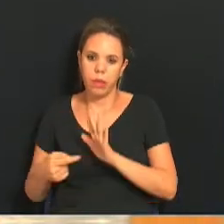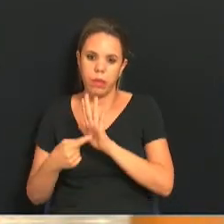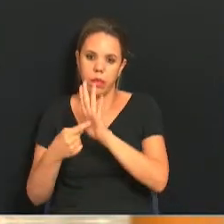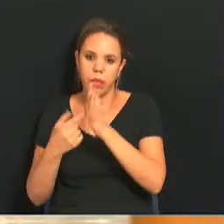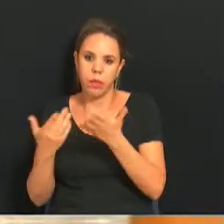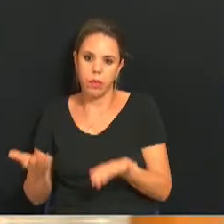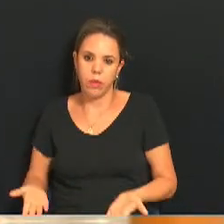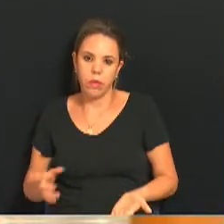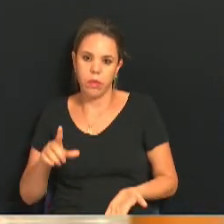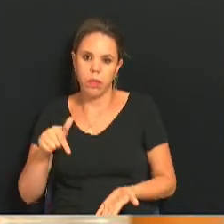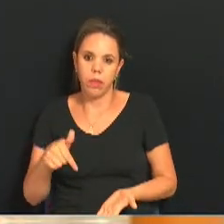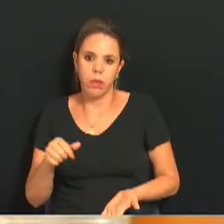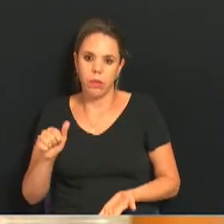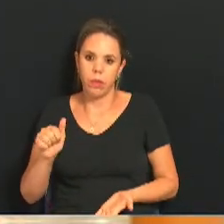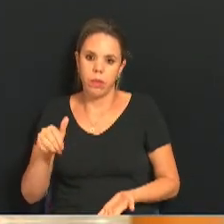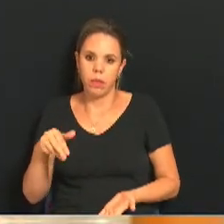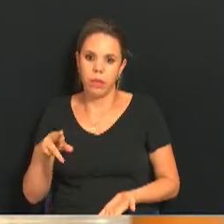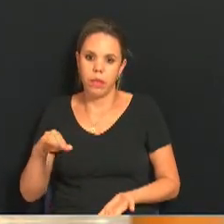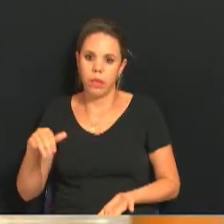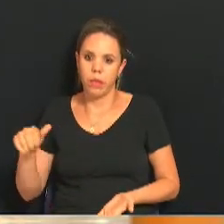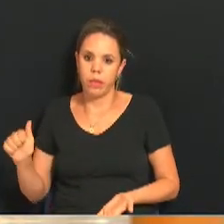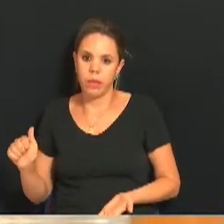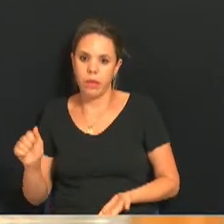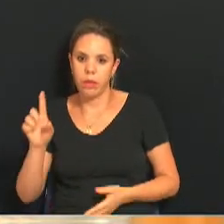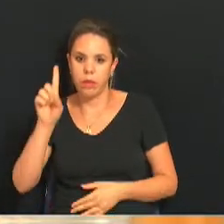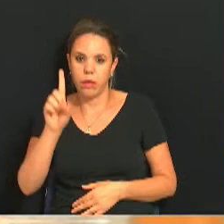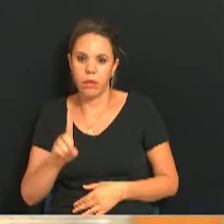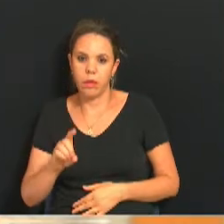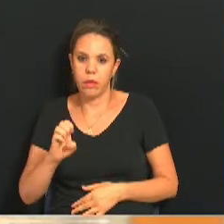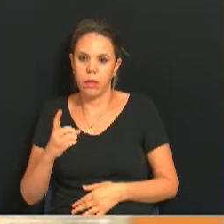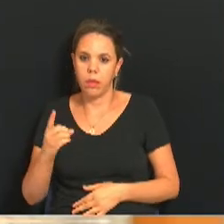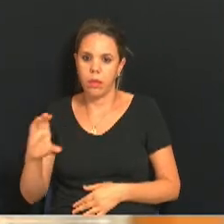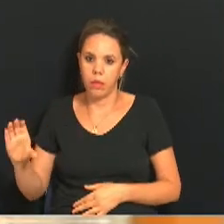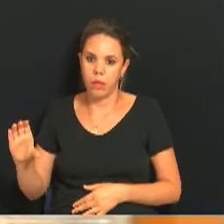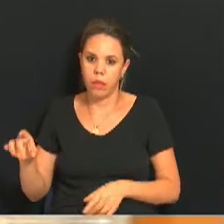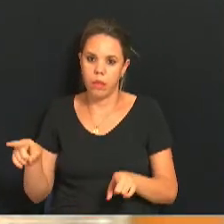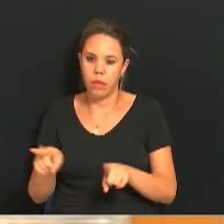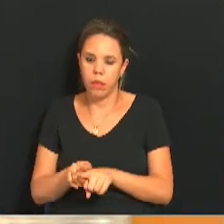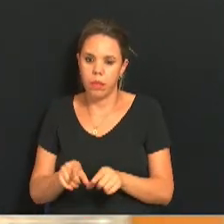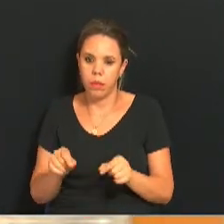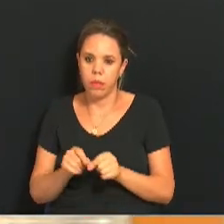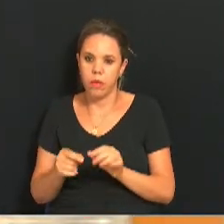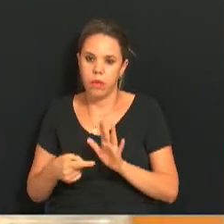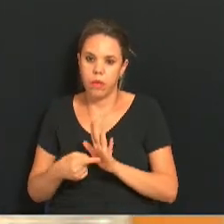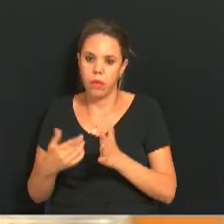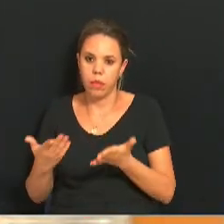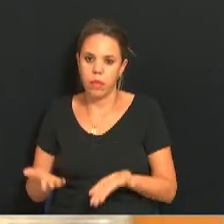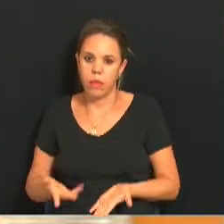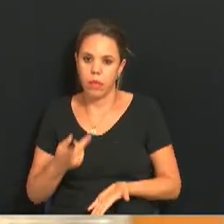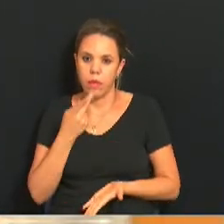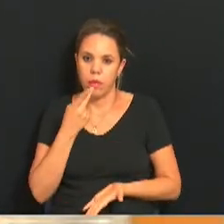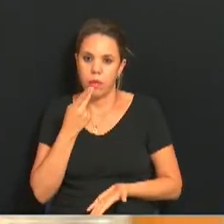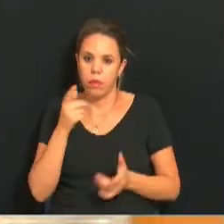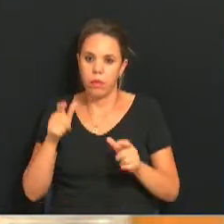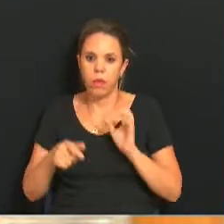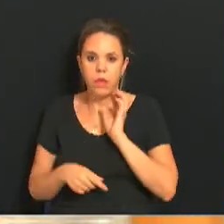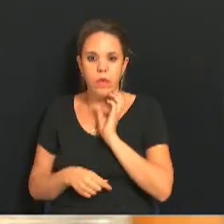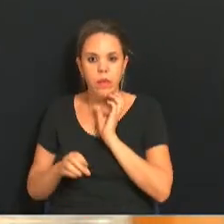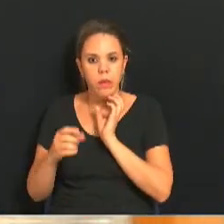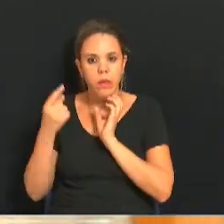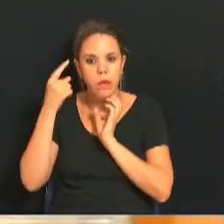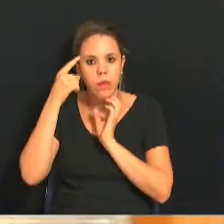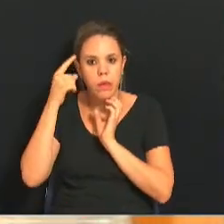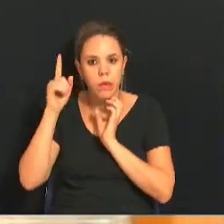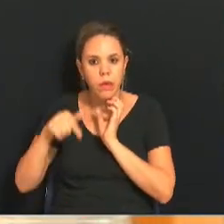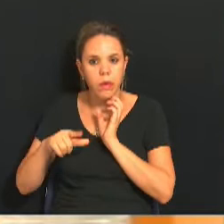e depois da Mariana Vereador Nossa diretora lá da emdec também vai fazer essa apresentação que eu falei com o espaço né Dá ideia